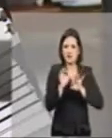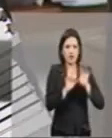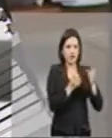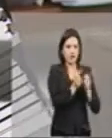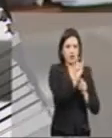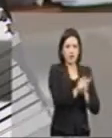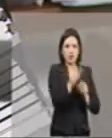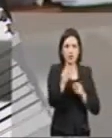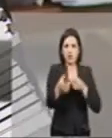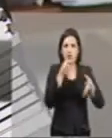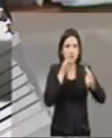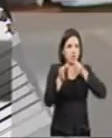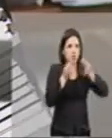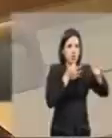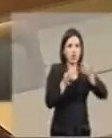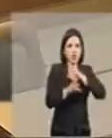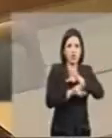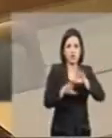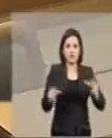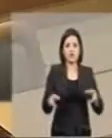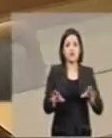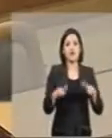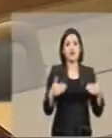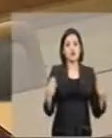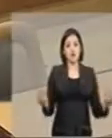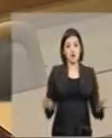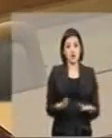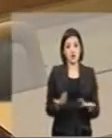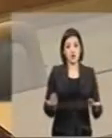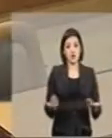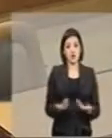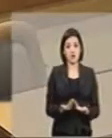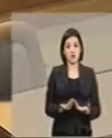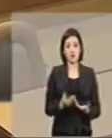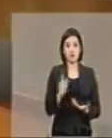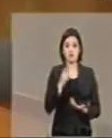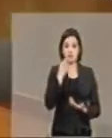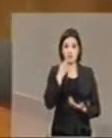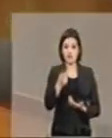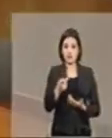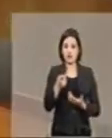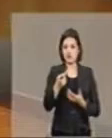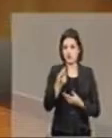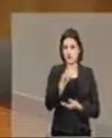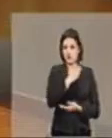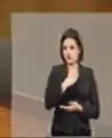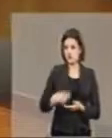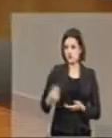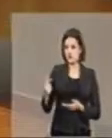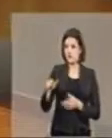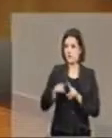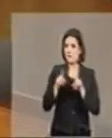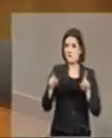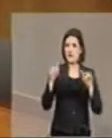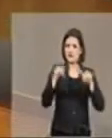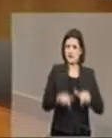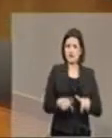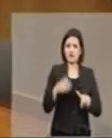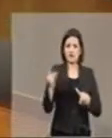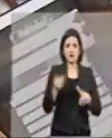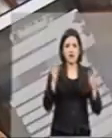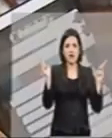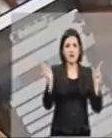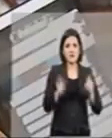vale, nesse ajuizamento, não estou me referindo ao enfoque dos colegas, a capacidade